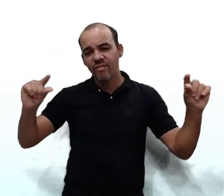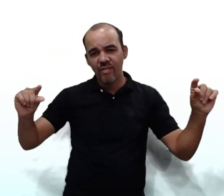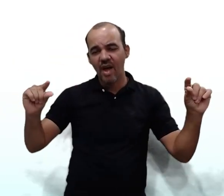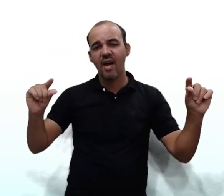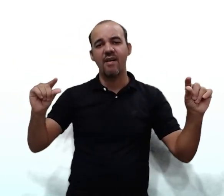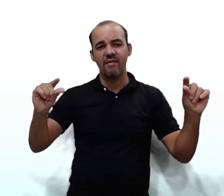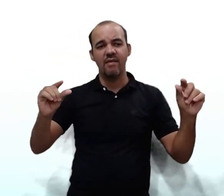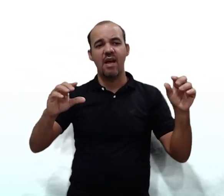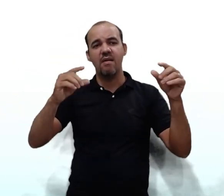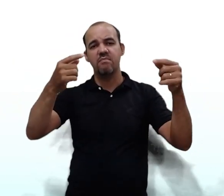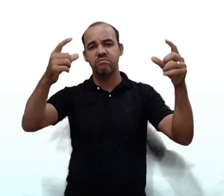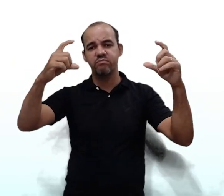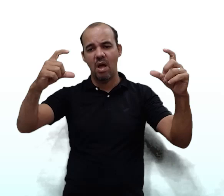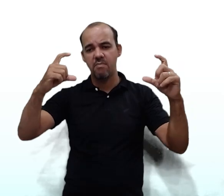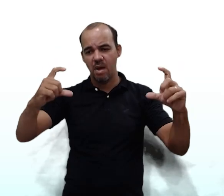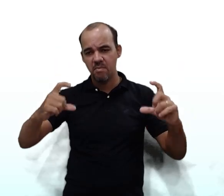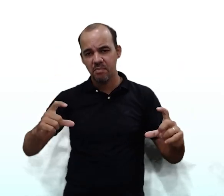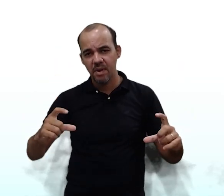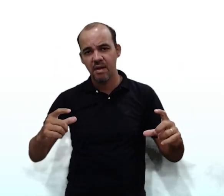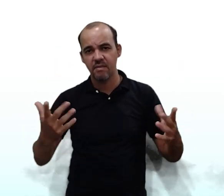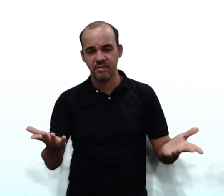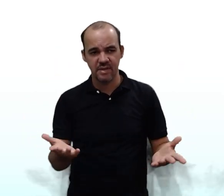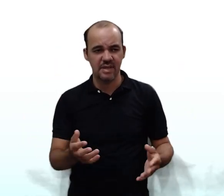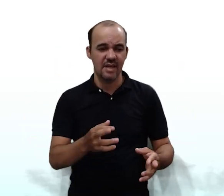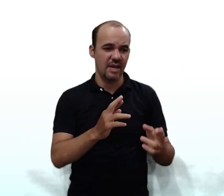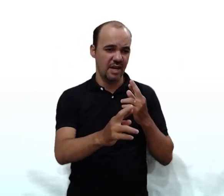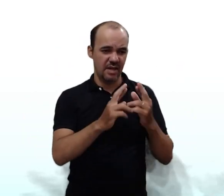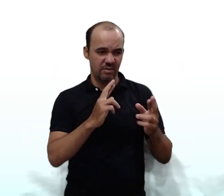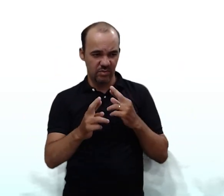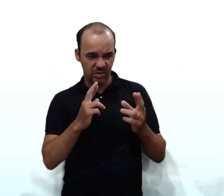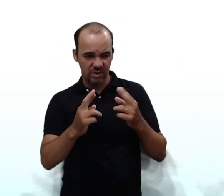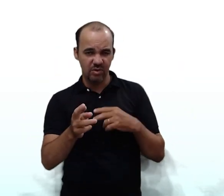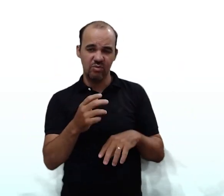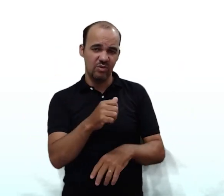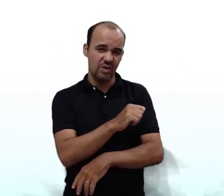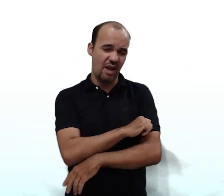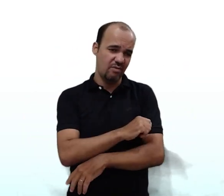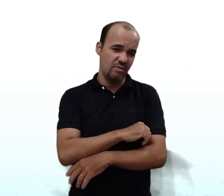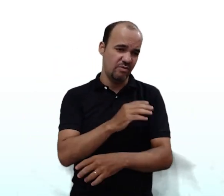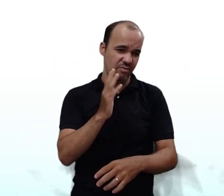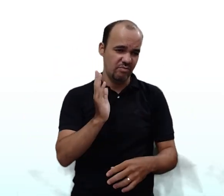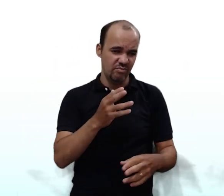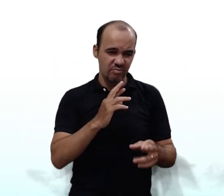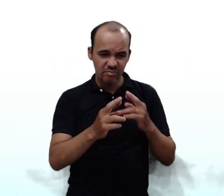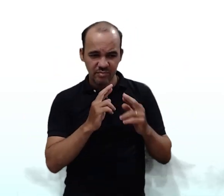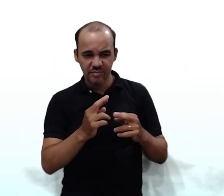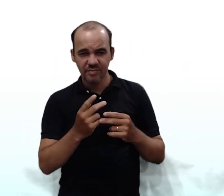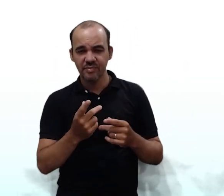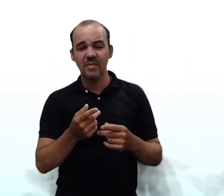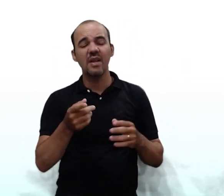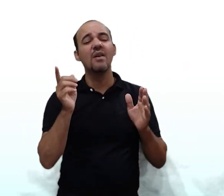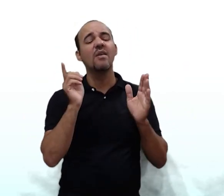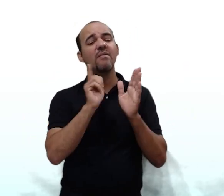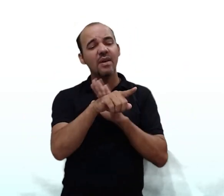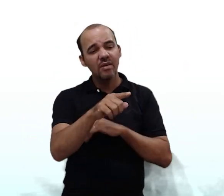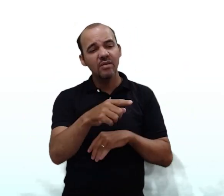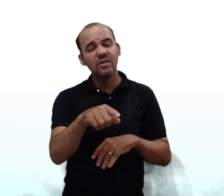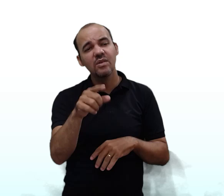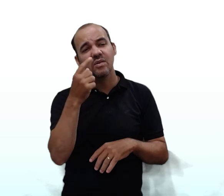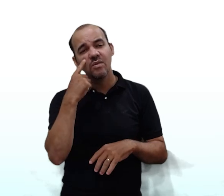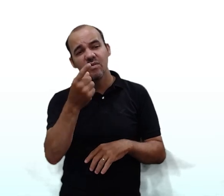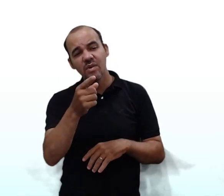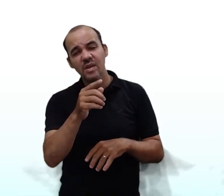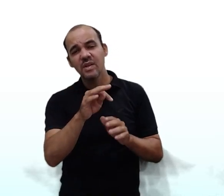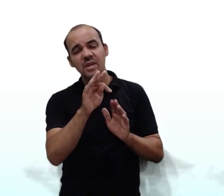frases e parágrafos, enfim, normalmente as respostas que eu recebo são essas. Mas aí eu pergunto para o aluno, olha na tua tela, será que